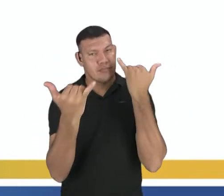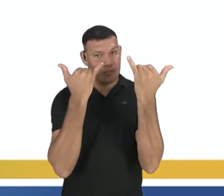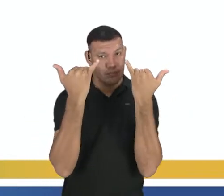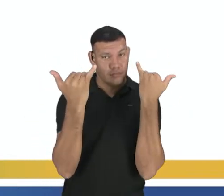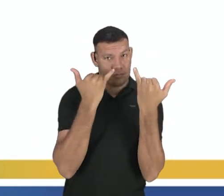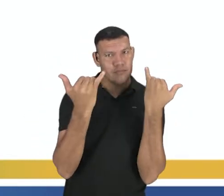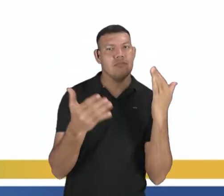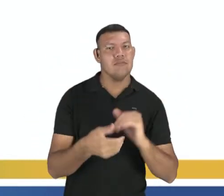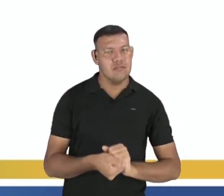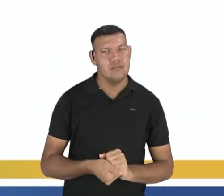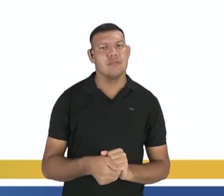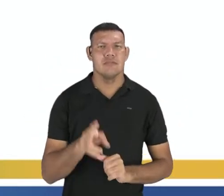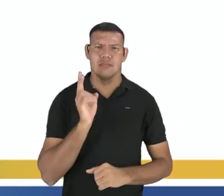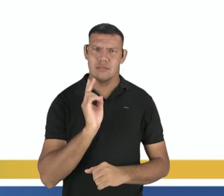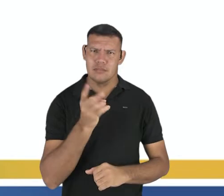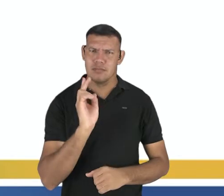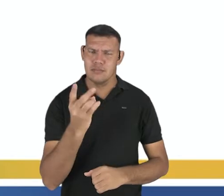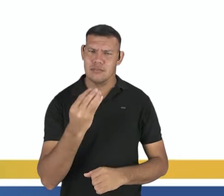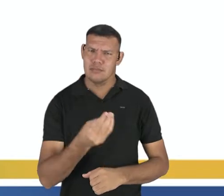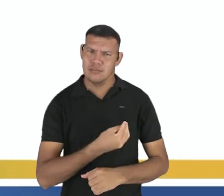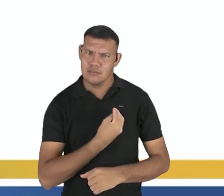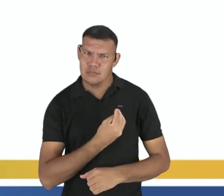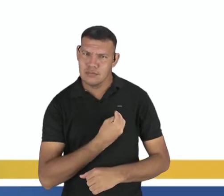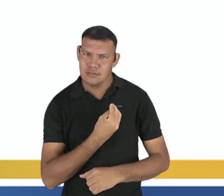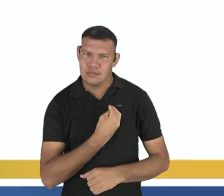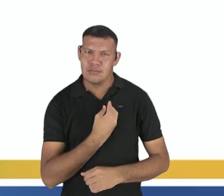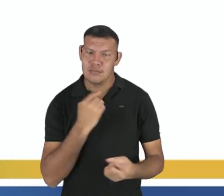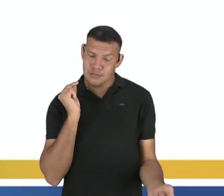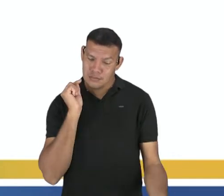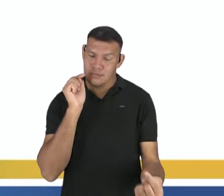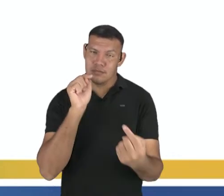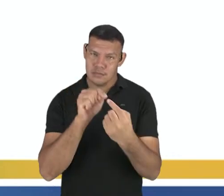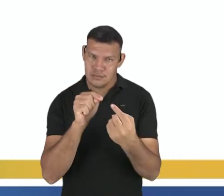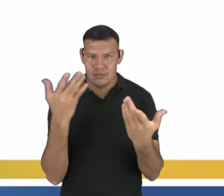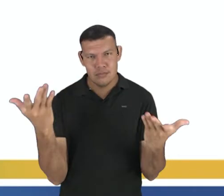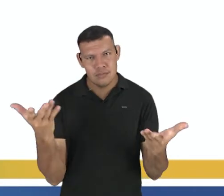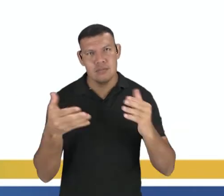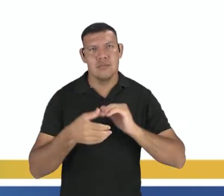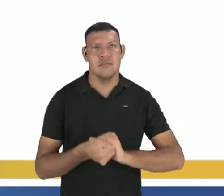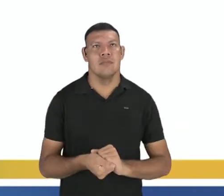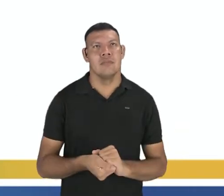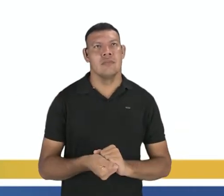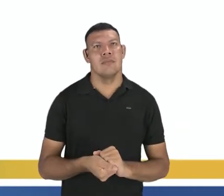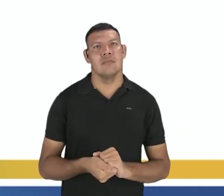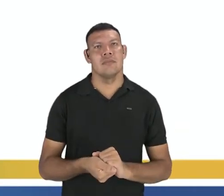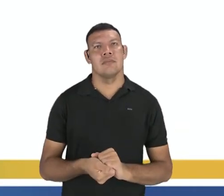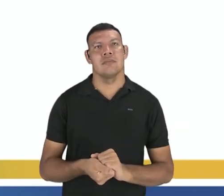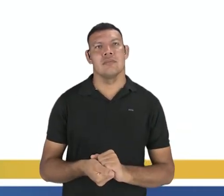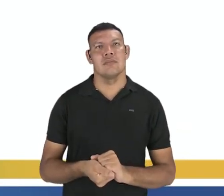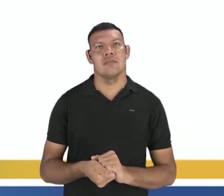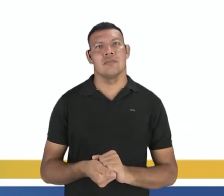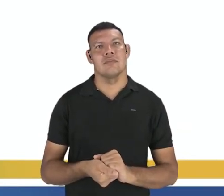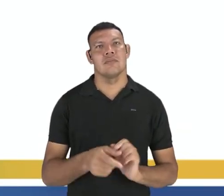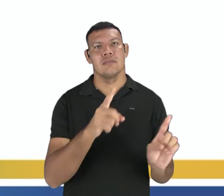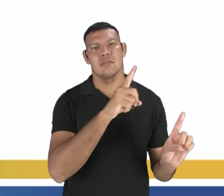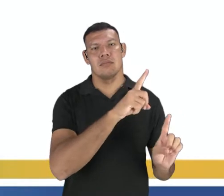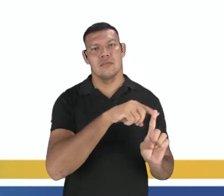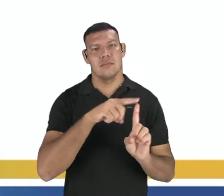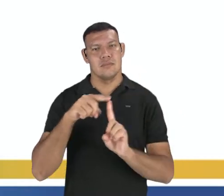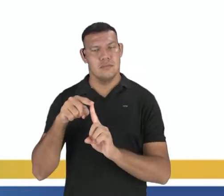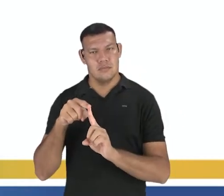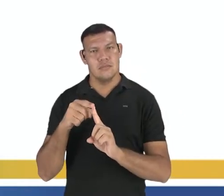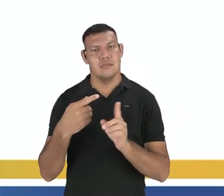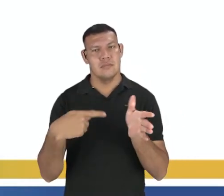gente vem sempre fazendo isso aí no dia a dia, tá? Então nós temos aqui alguns tipos